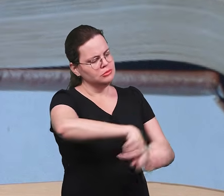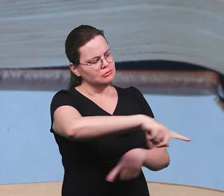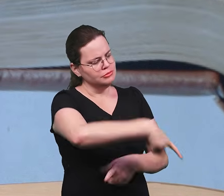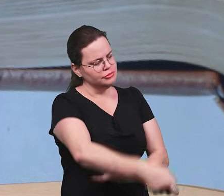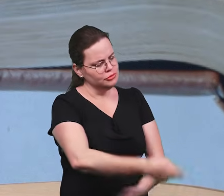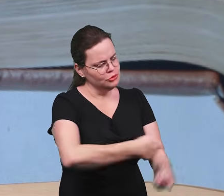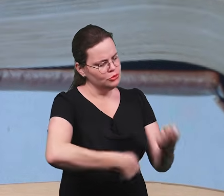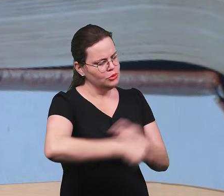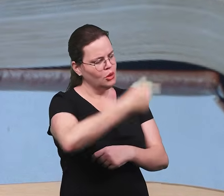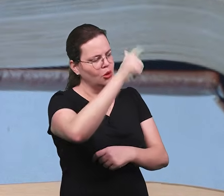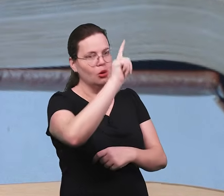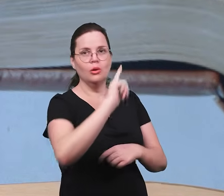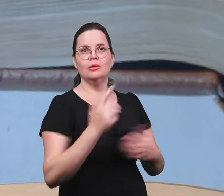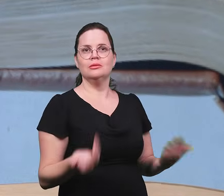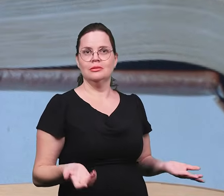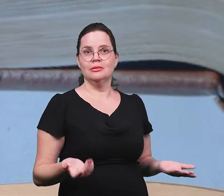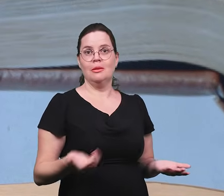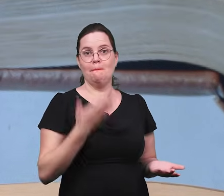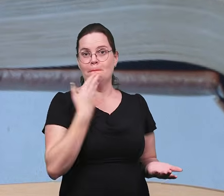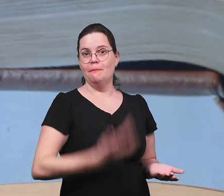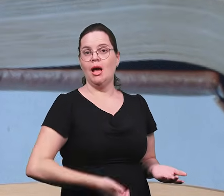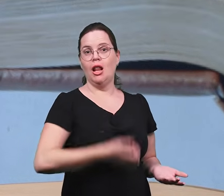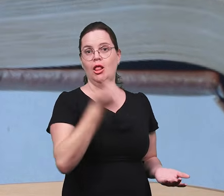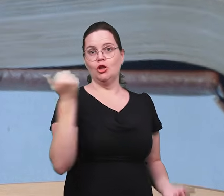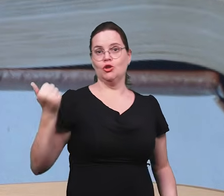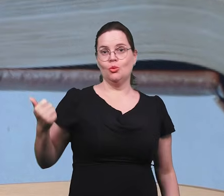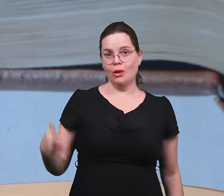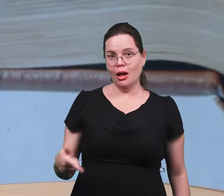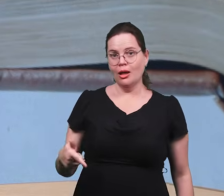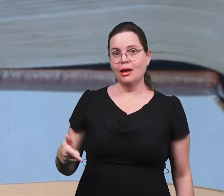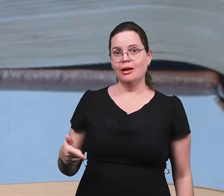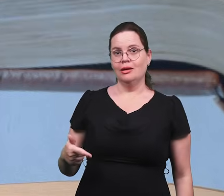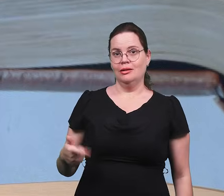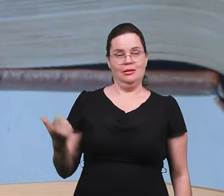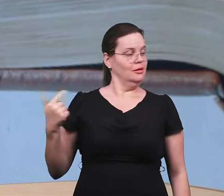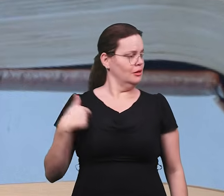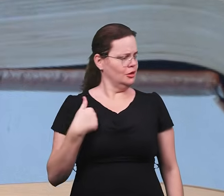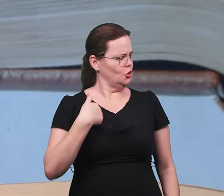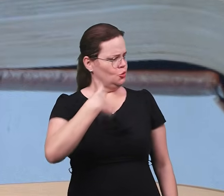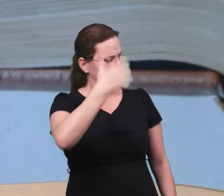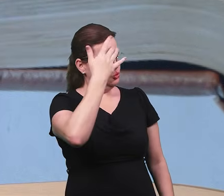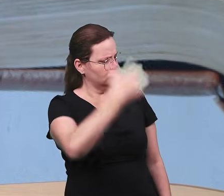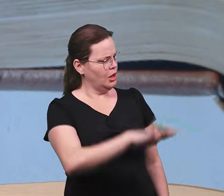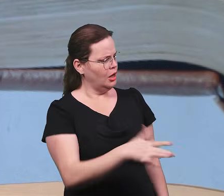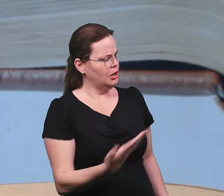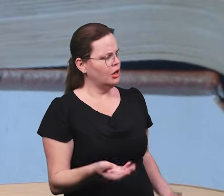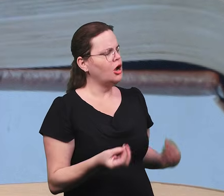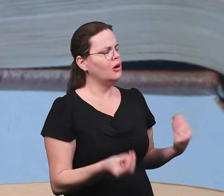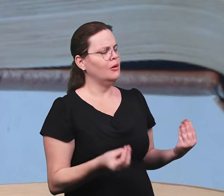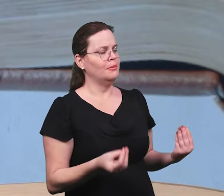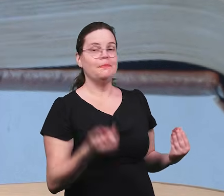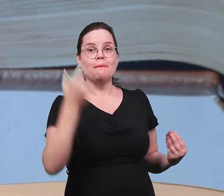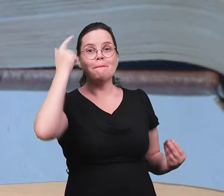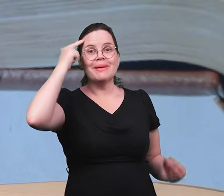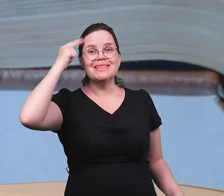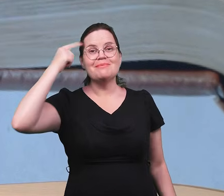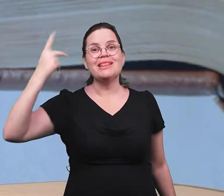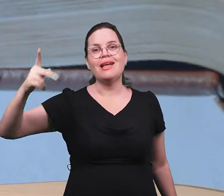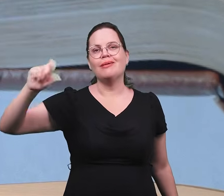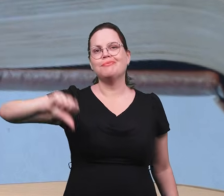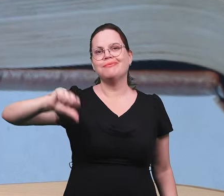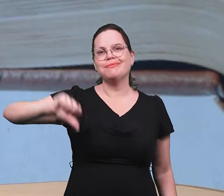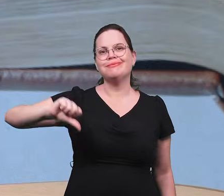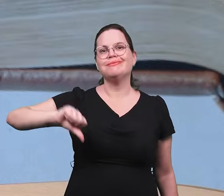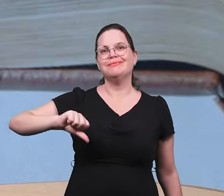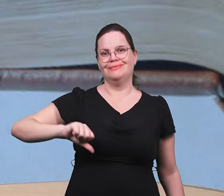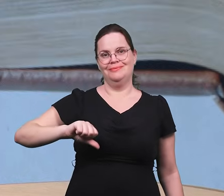água, fonte melhor. uma fonte melhor que nós não temos conhecimento. Esse era o pensamento dela, né?